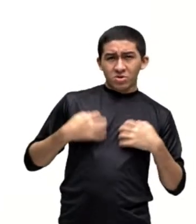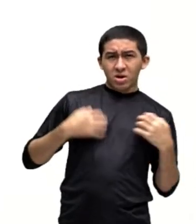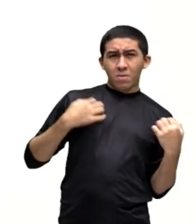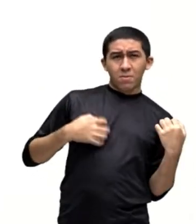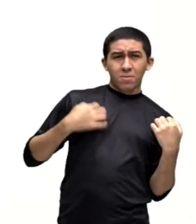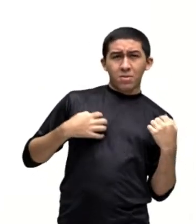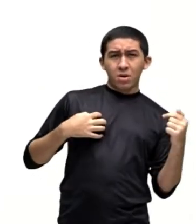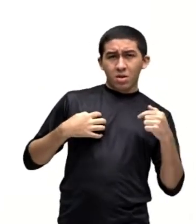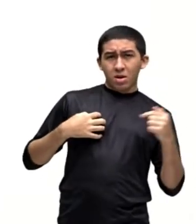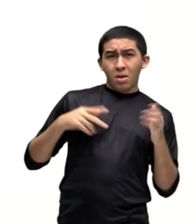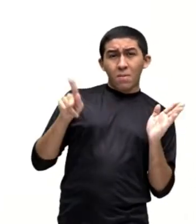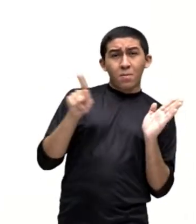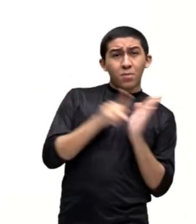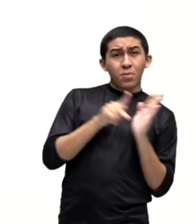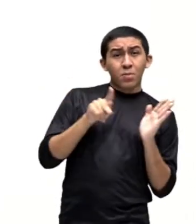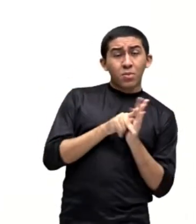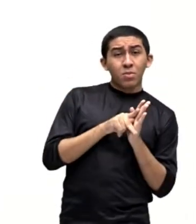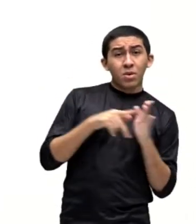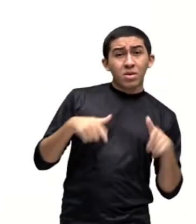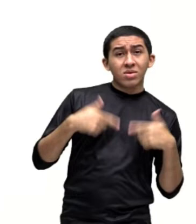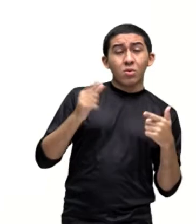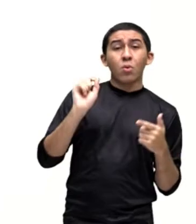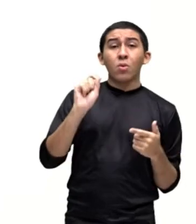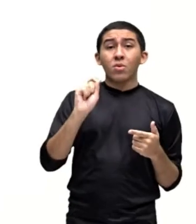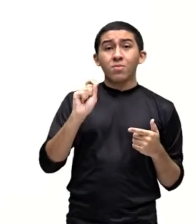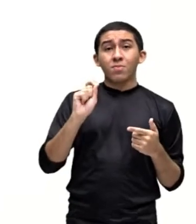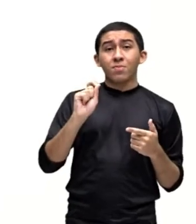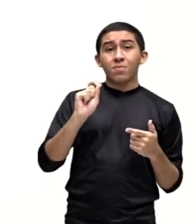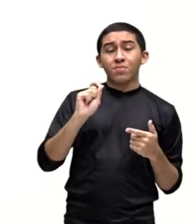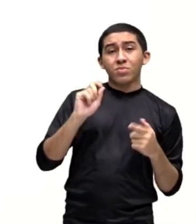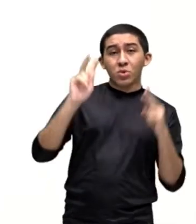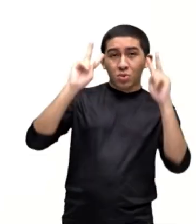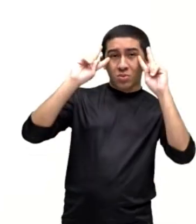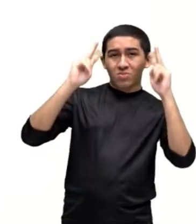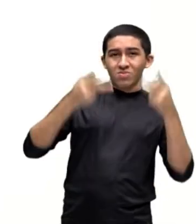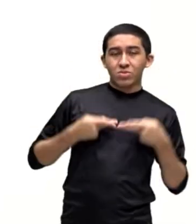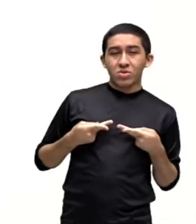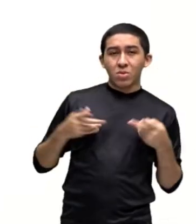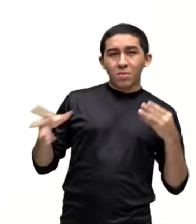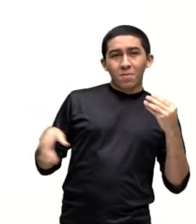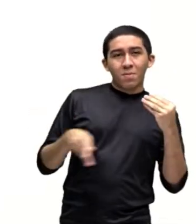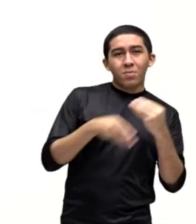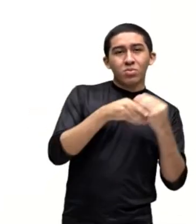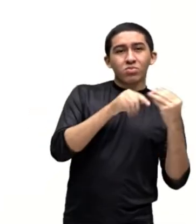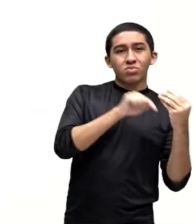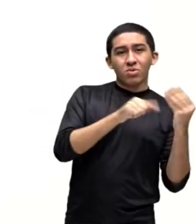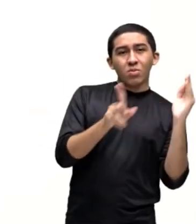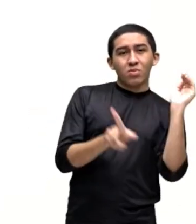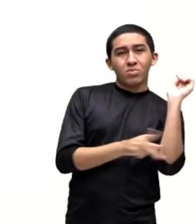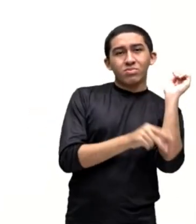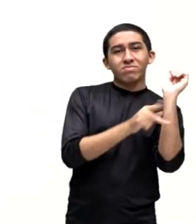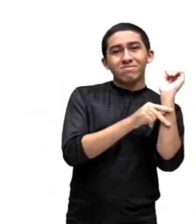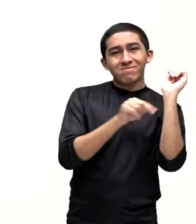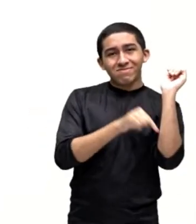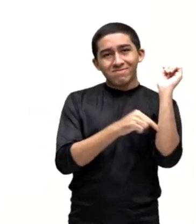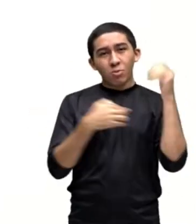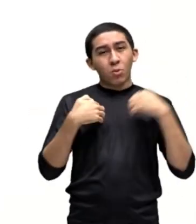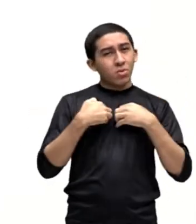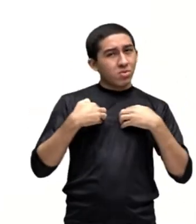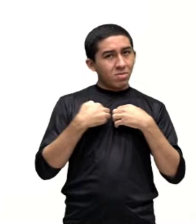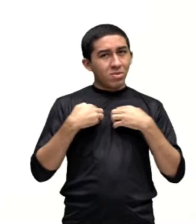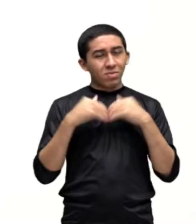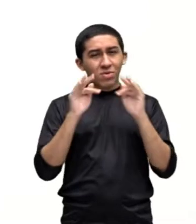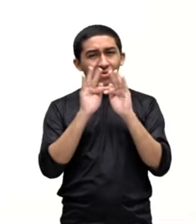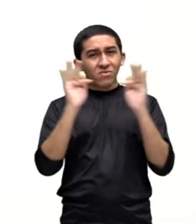eu estou aqui atribuindo a um ser irracional que é a cigarra, é um animal, né? Então, notem aí nessa pequena